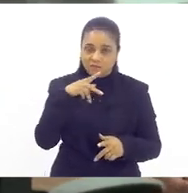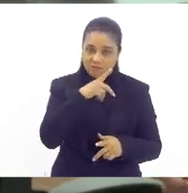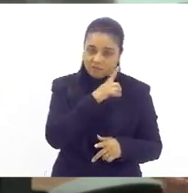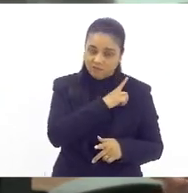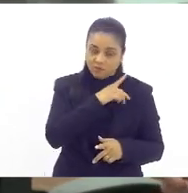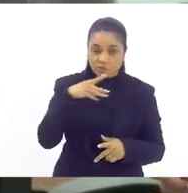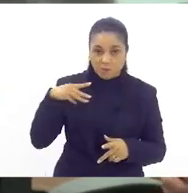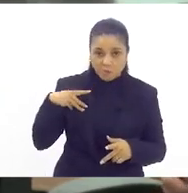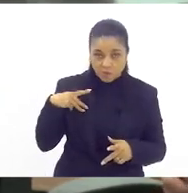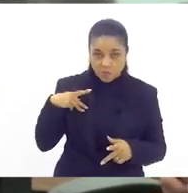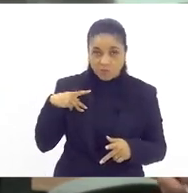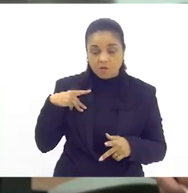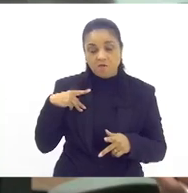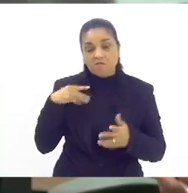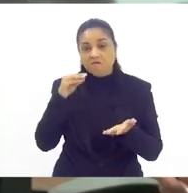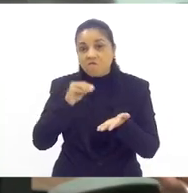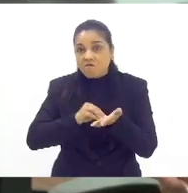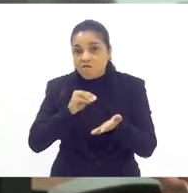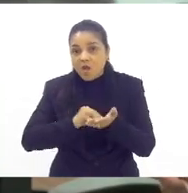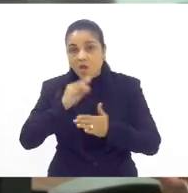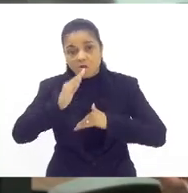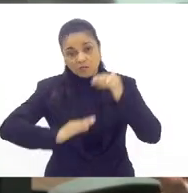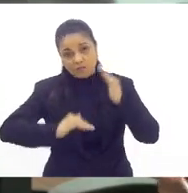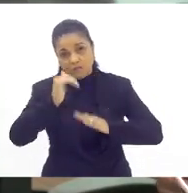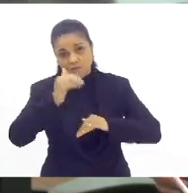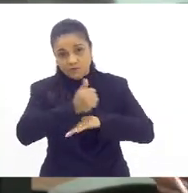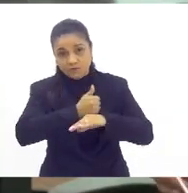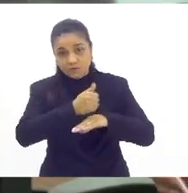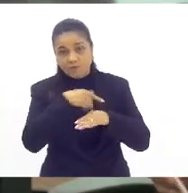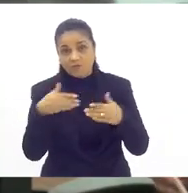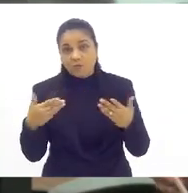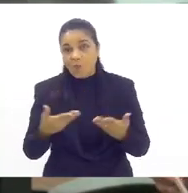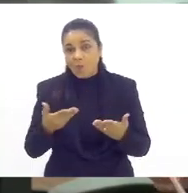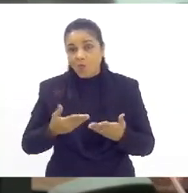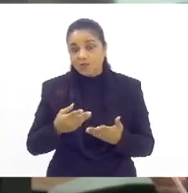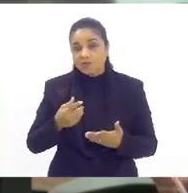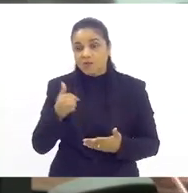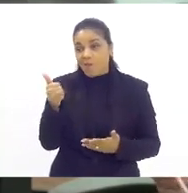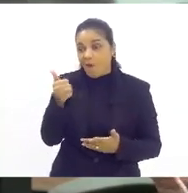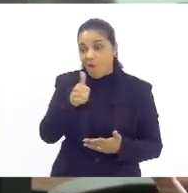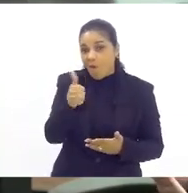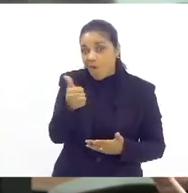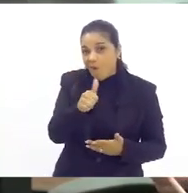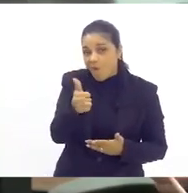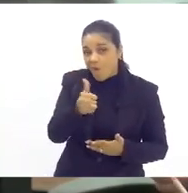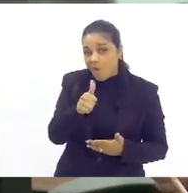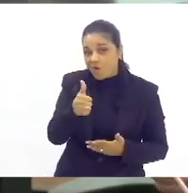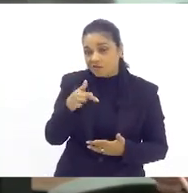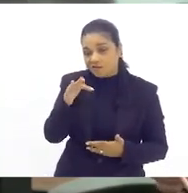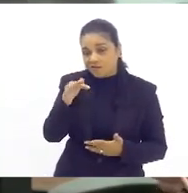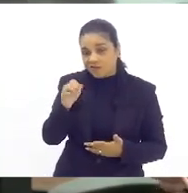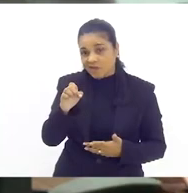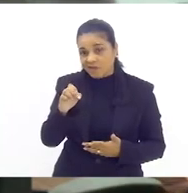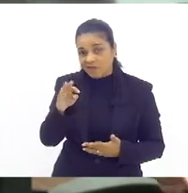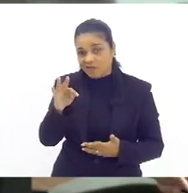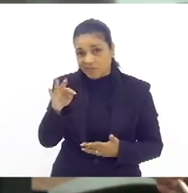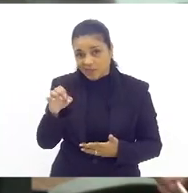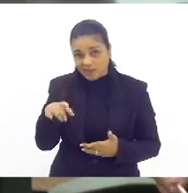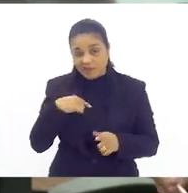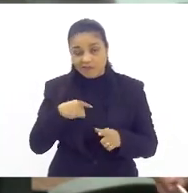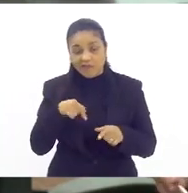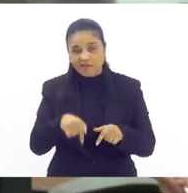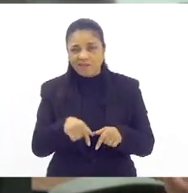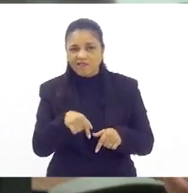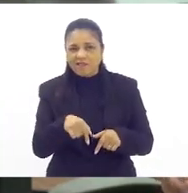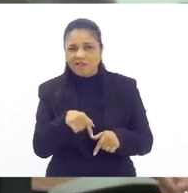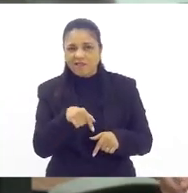carência brutal de servidores sabe o que que isso significa nós temos hoje 11 instituições no norte Fluminense nós temos